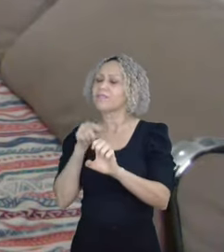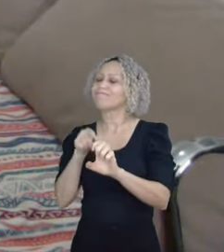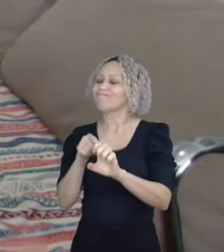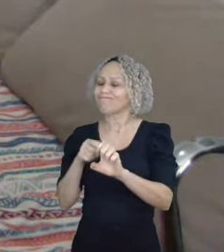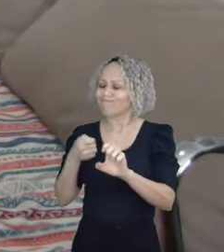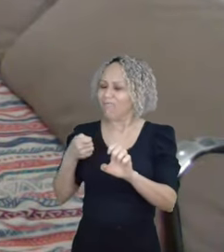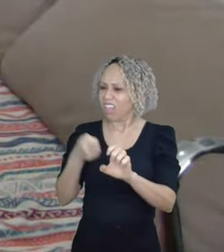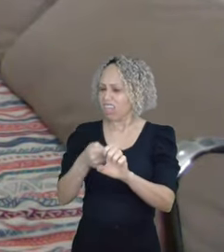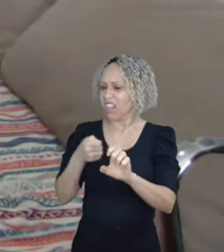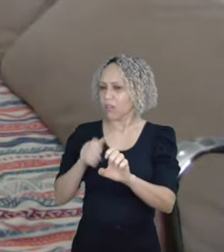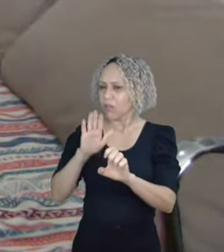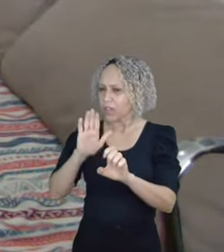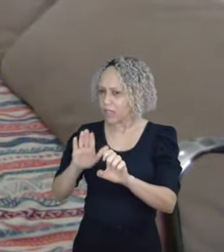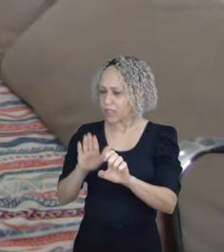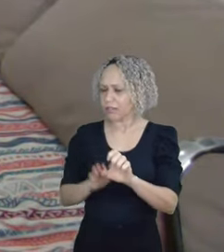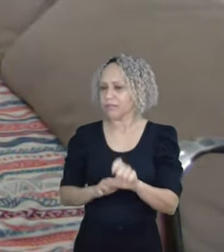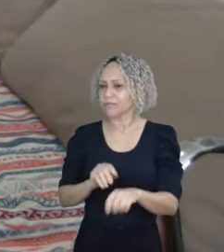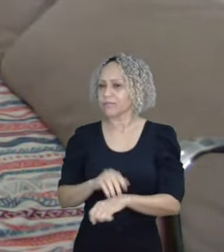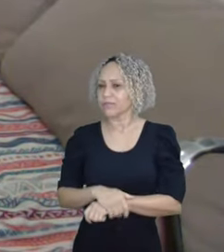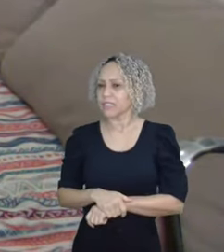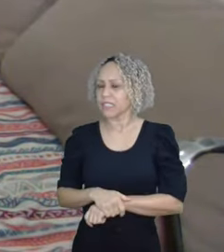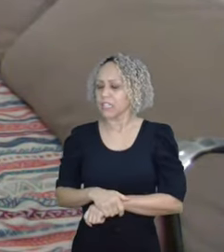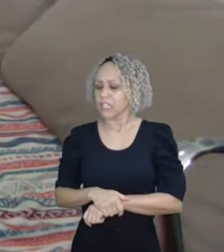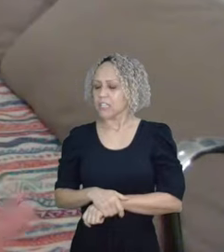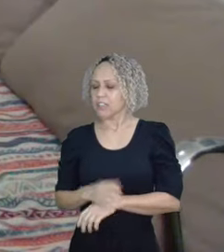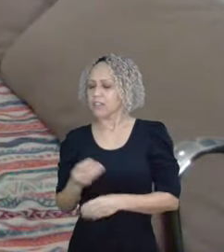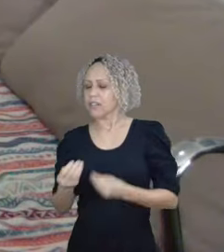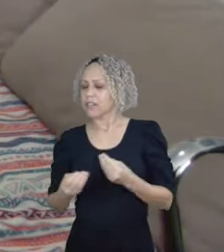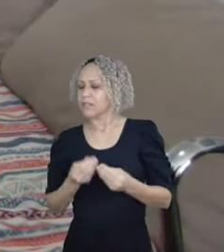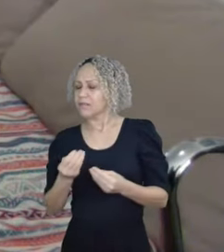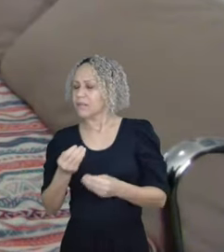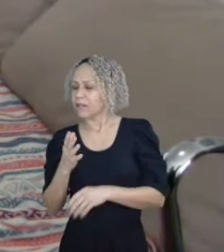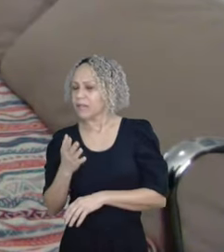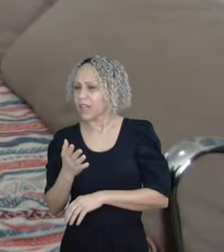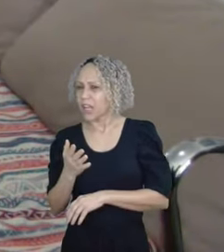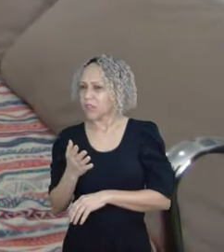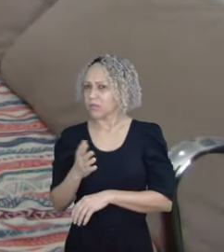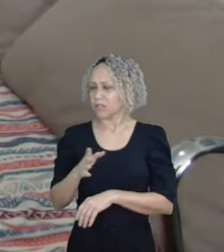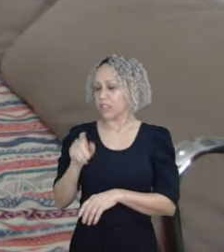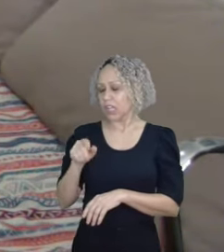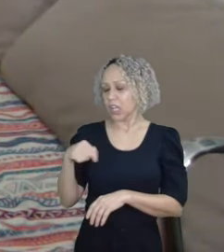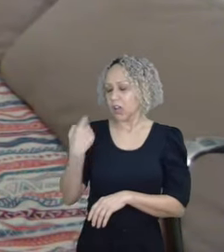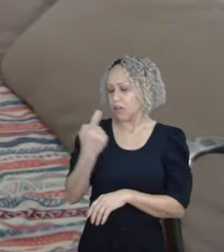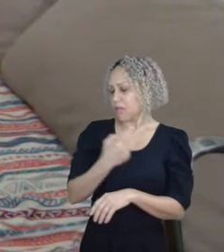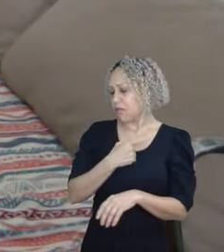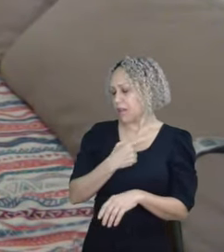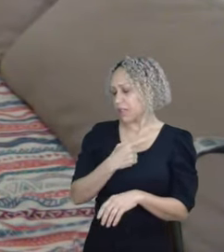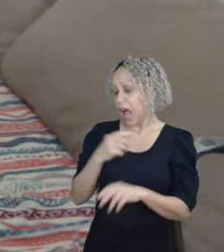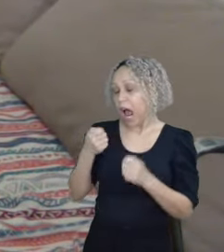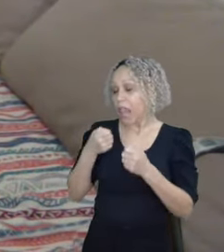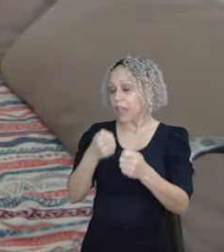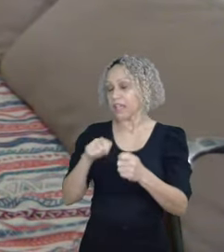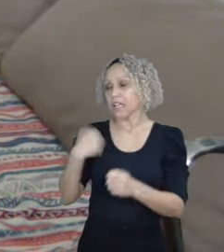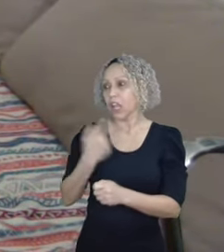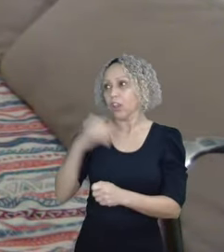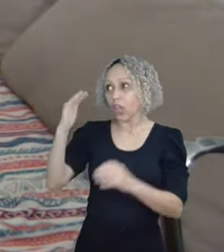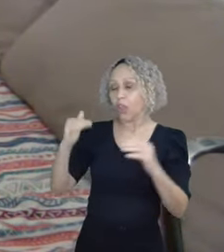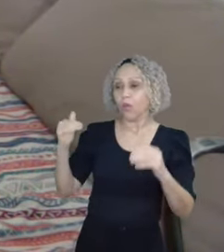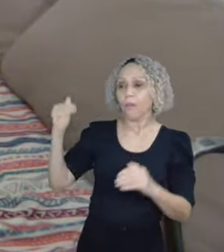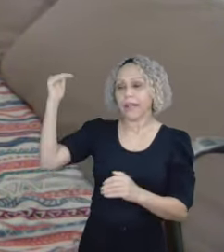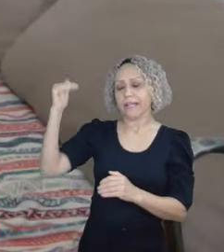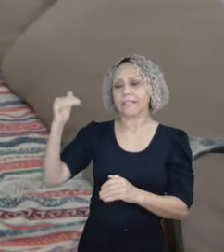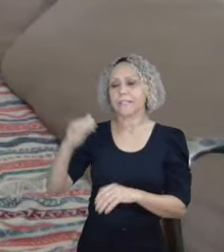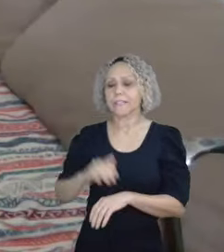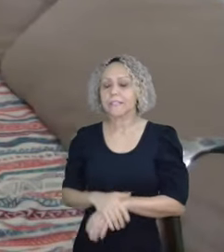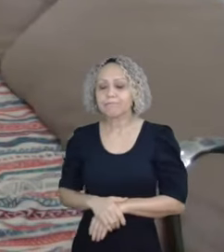de ingerência à nossa soberania nas manifestações do bilionário pelo Twitter. E pior ainda, o que é mais grave